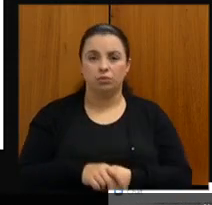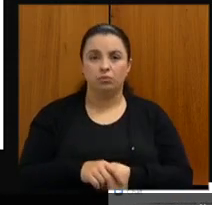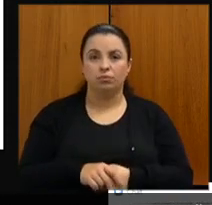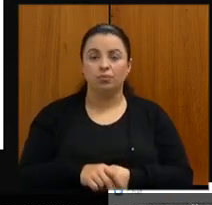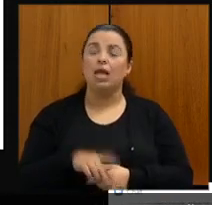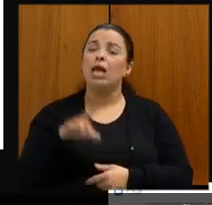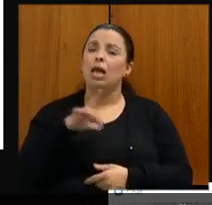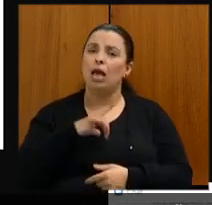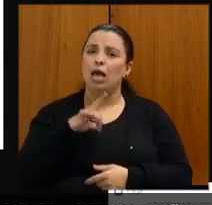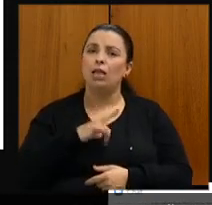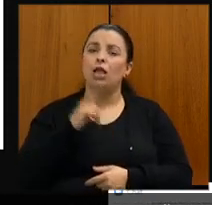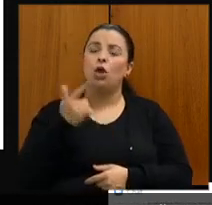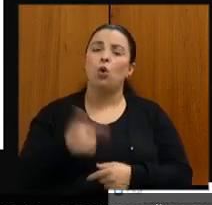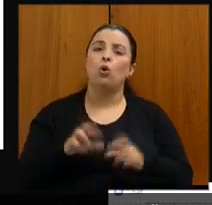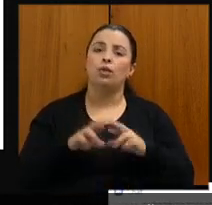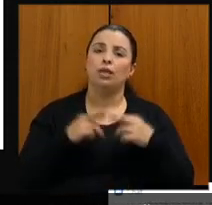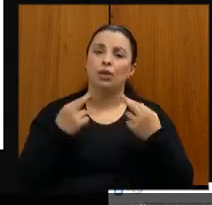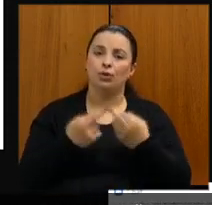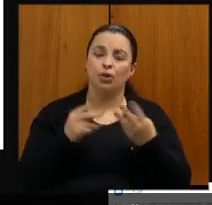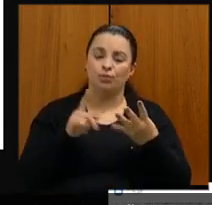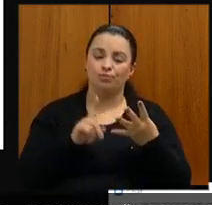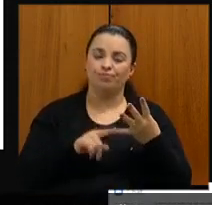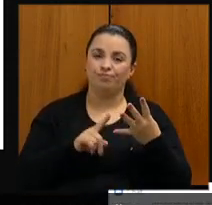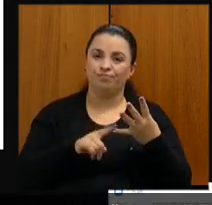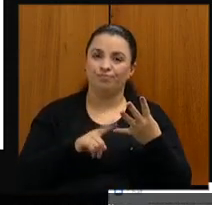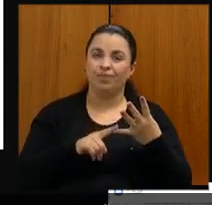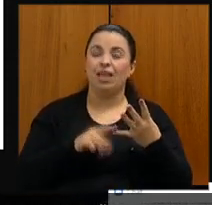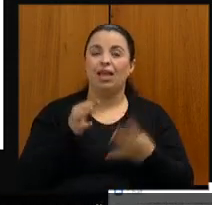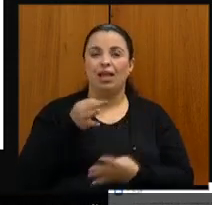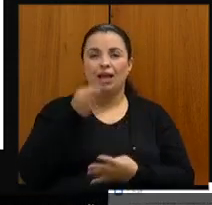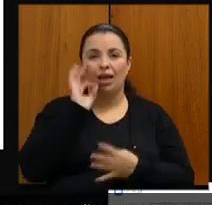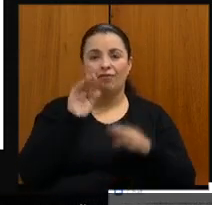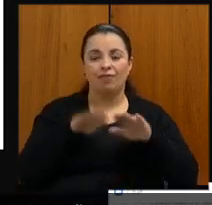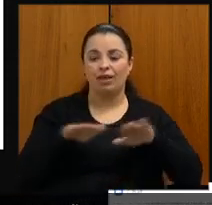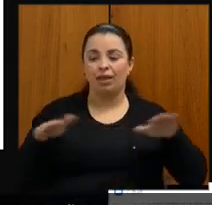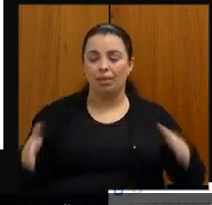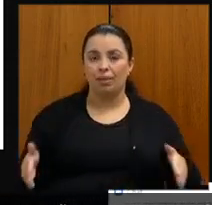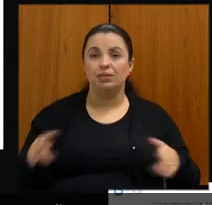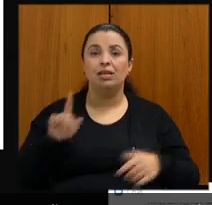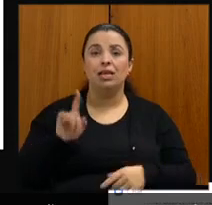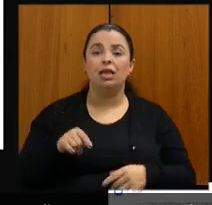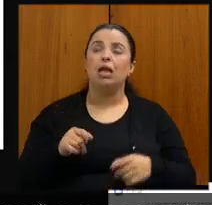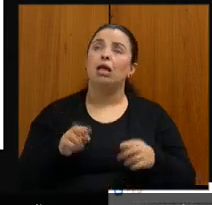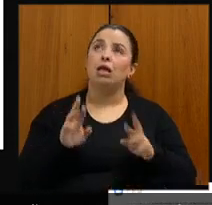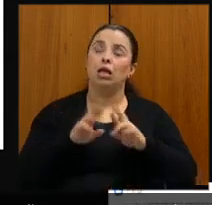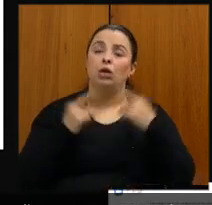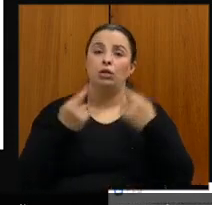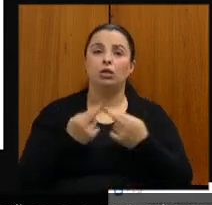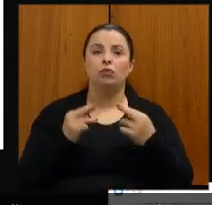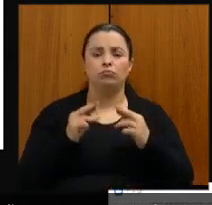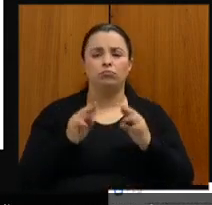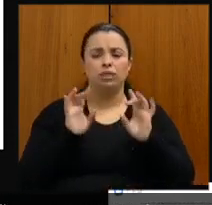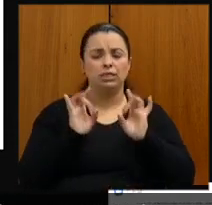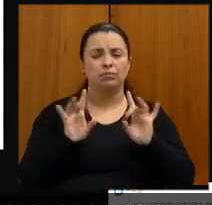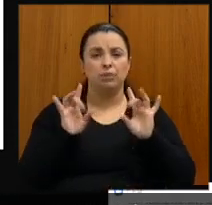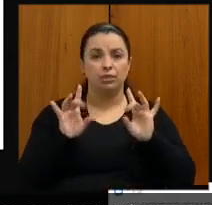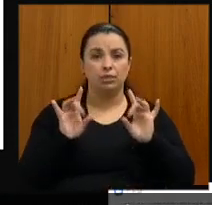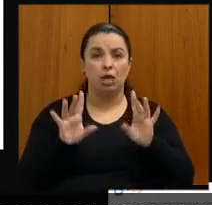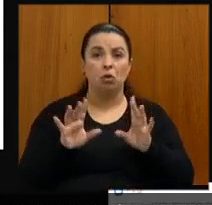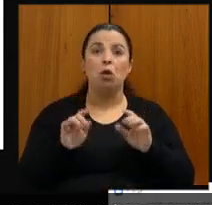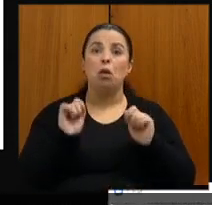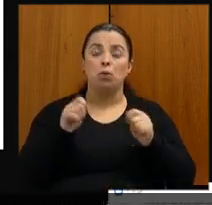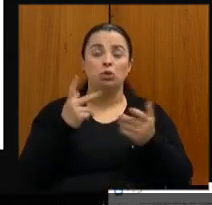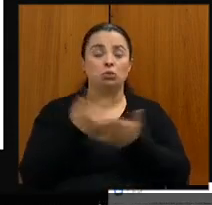nós temos uma espécie diferente de reunião que é o café na mesa que a gente chama que são reuniões específicas realizadas a qualquer